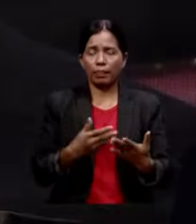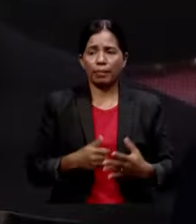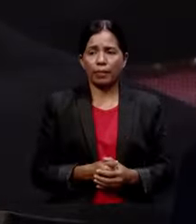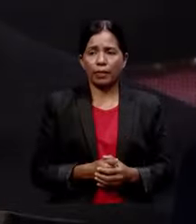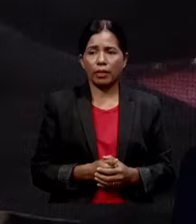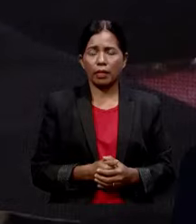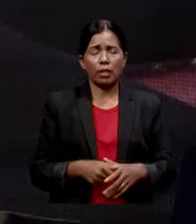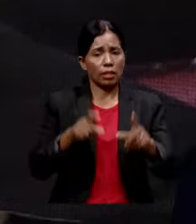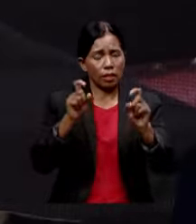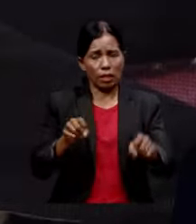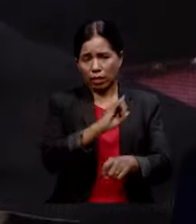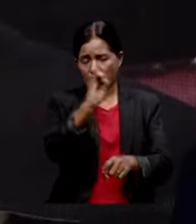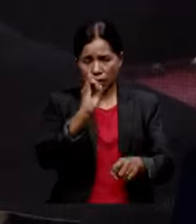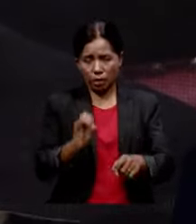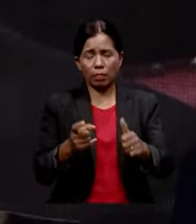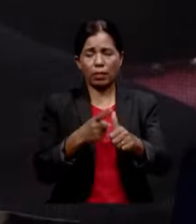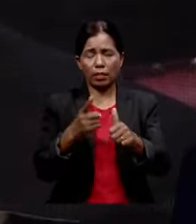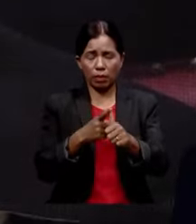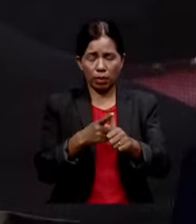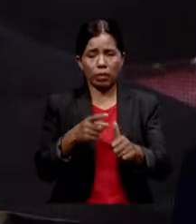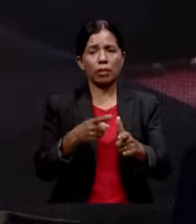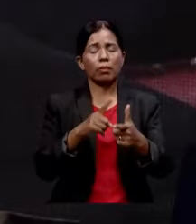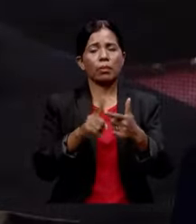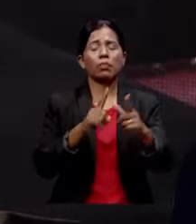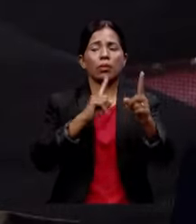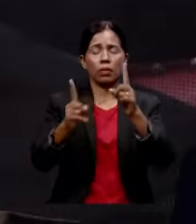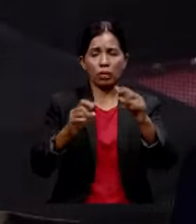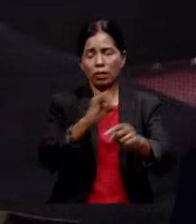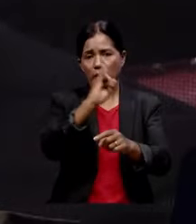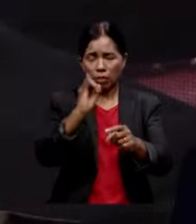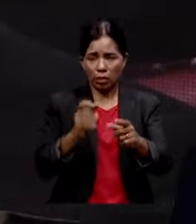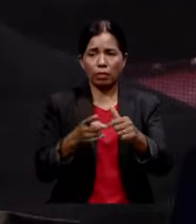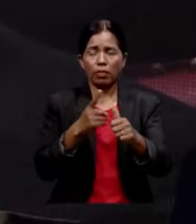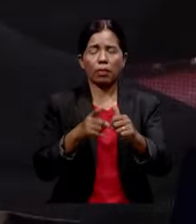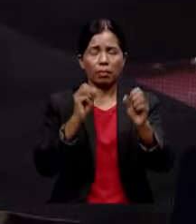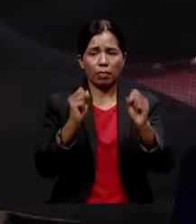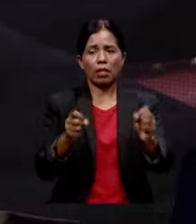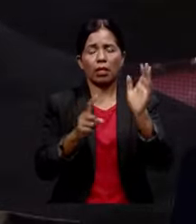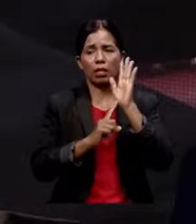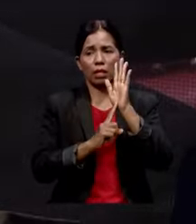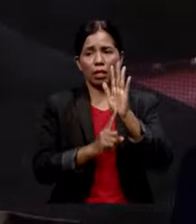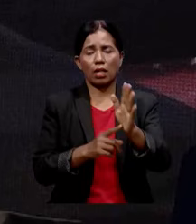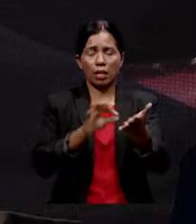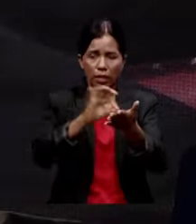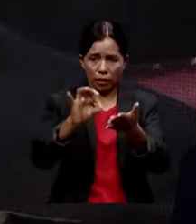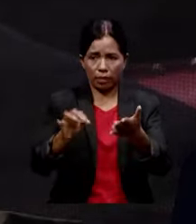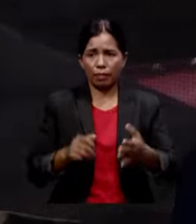Tem que investigar o lucro, uma que foi encolhida. Investiga o lucro, uma que foi a querem.